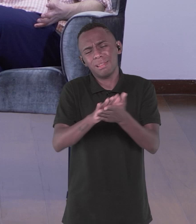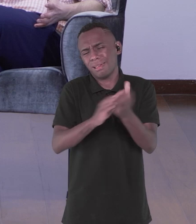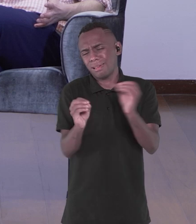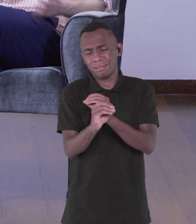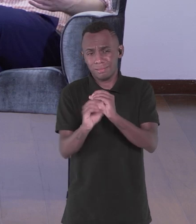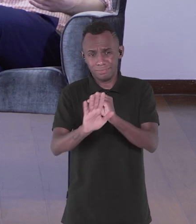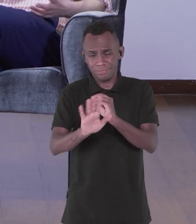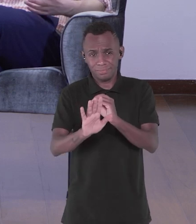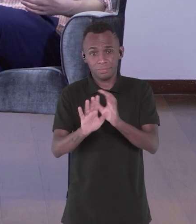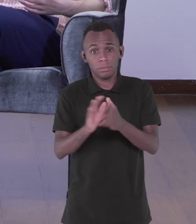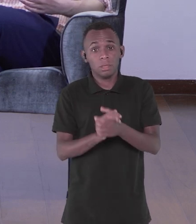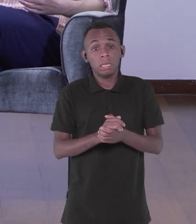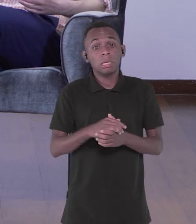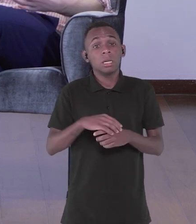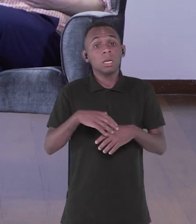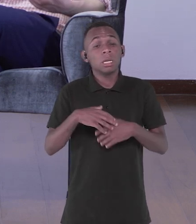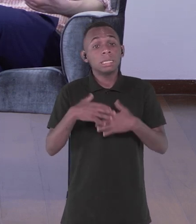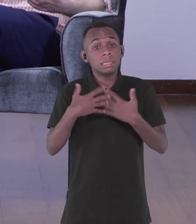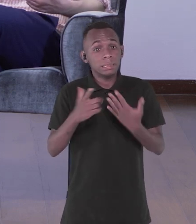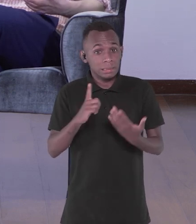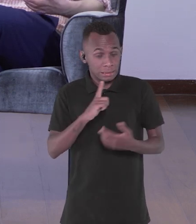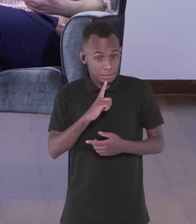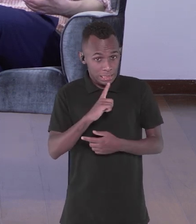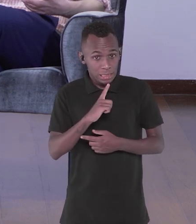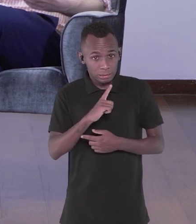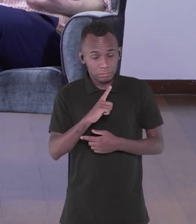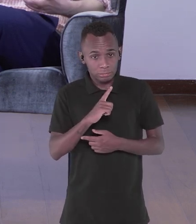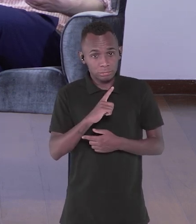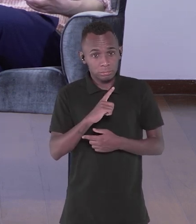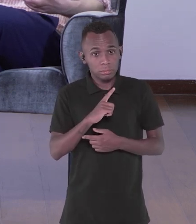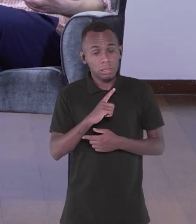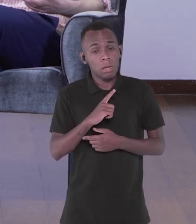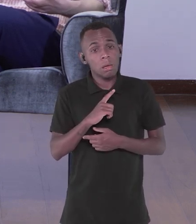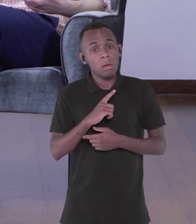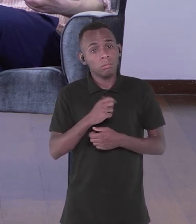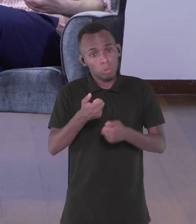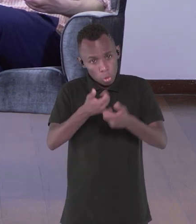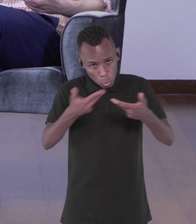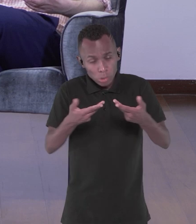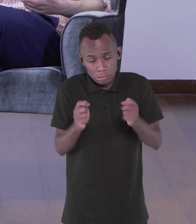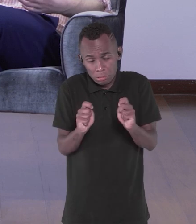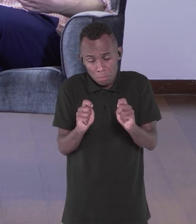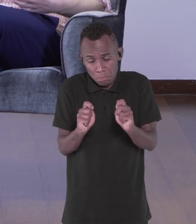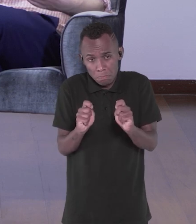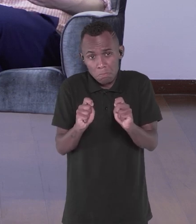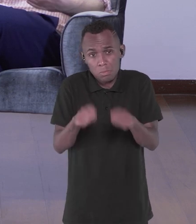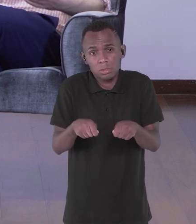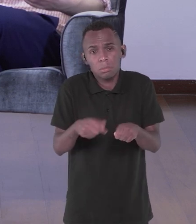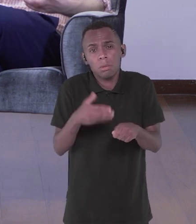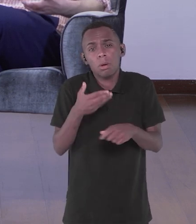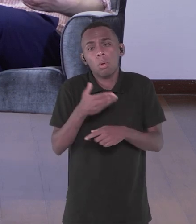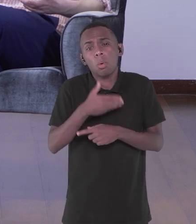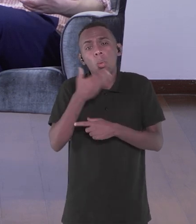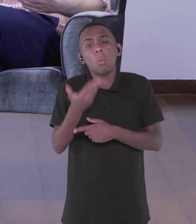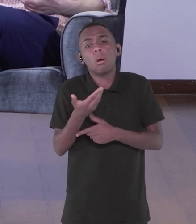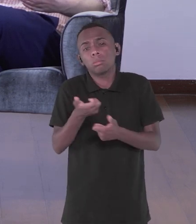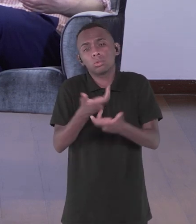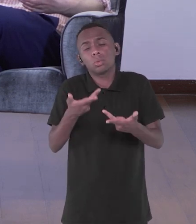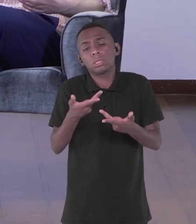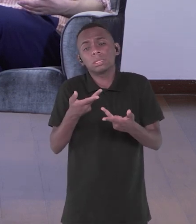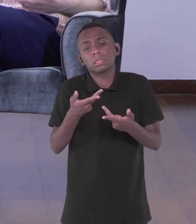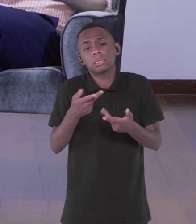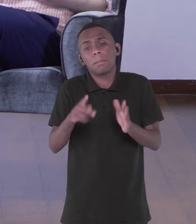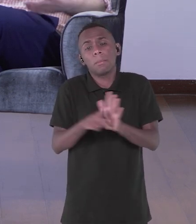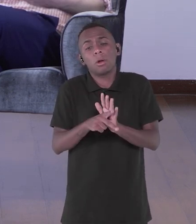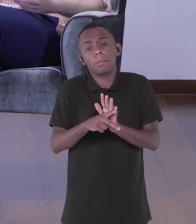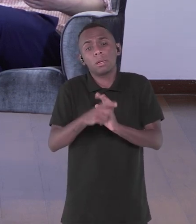que existem arranjos possíveis, né? E qual é o arranjo possível da